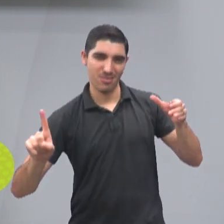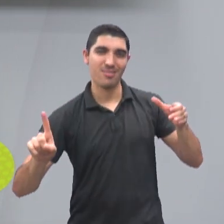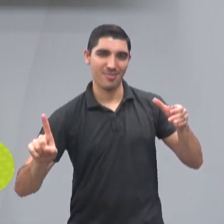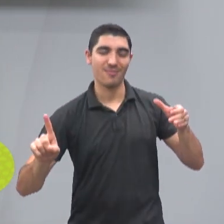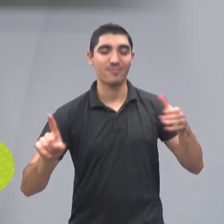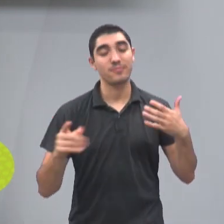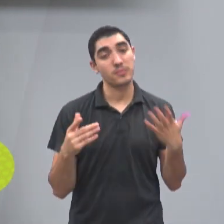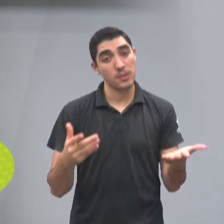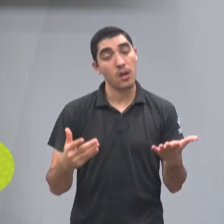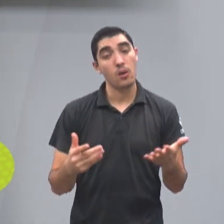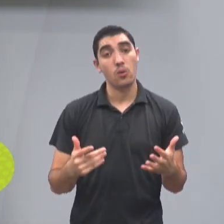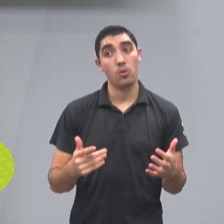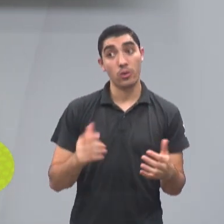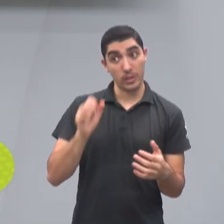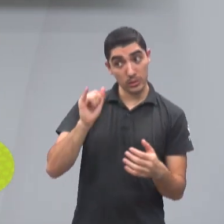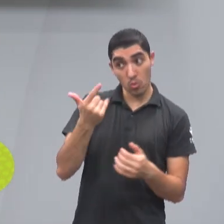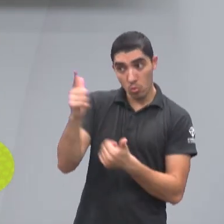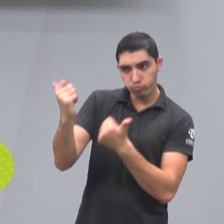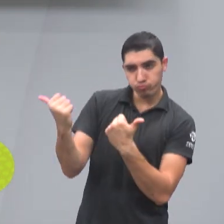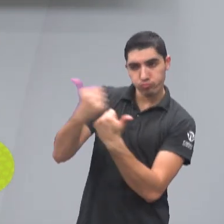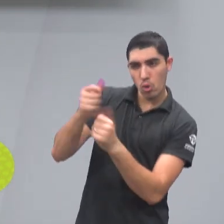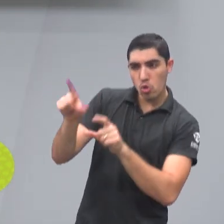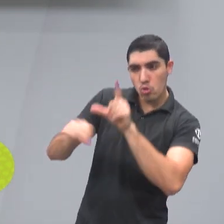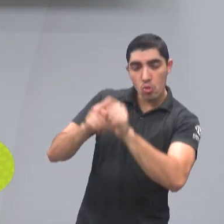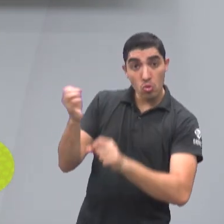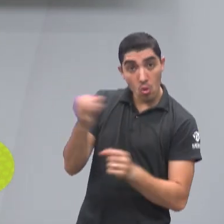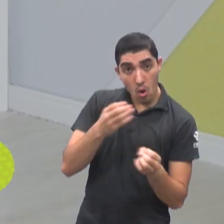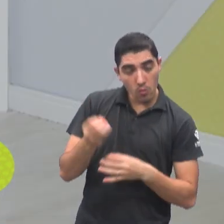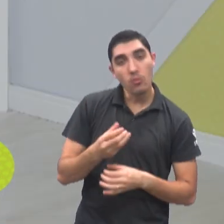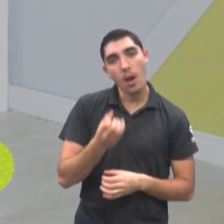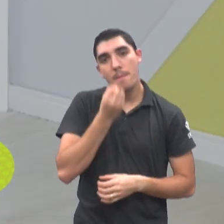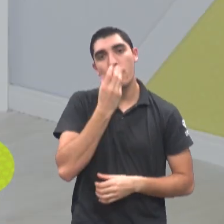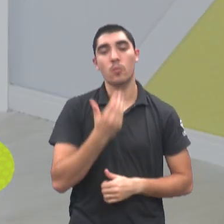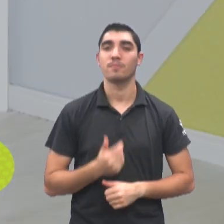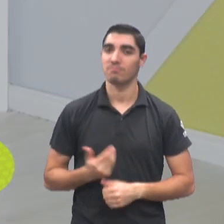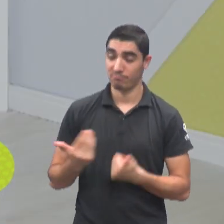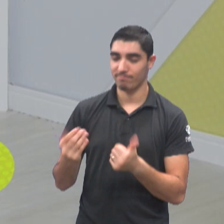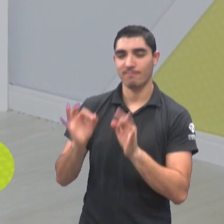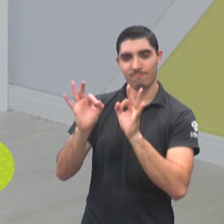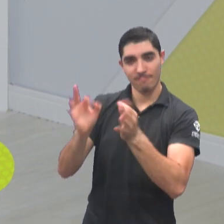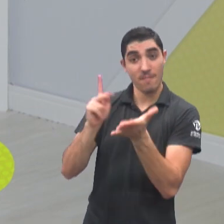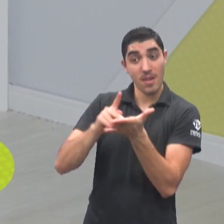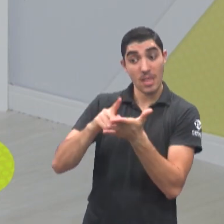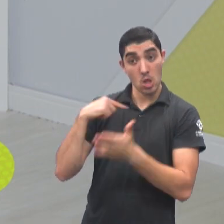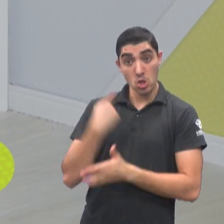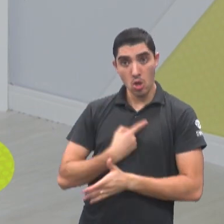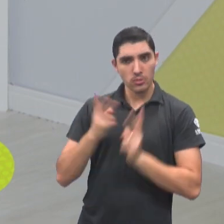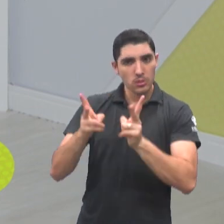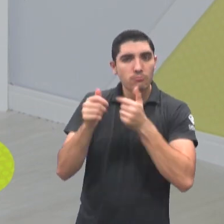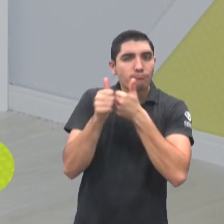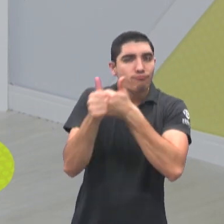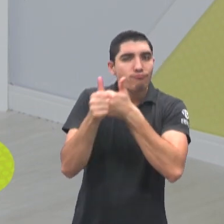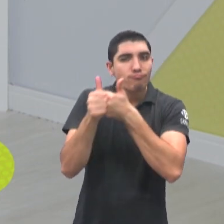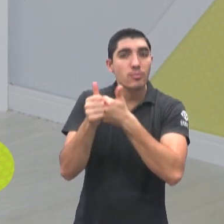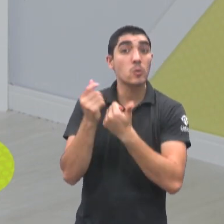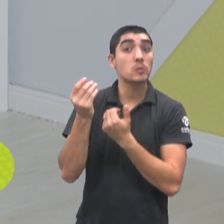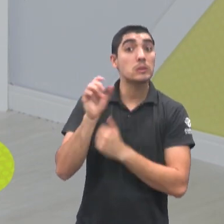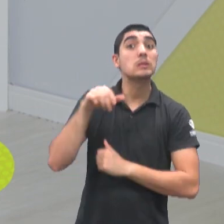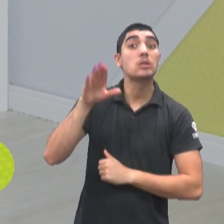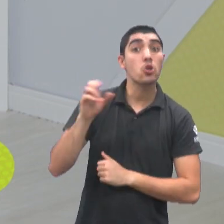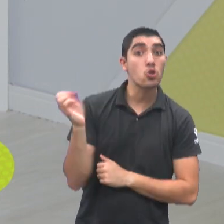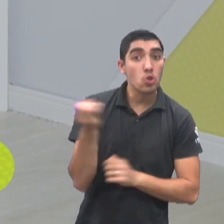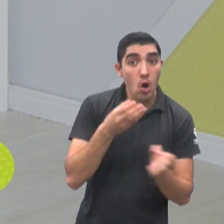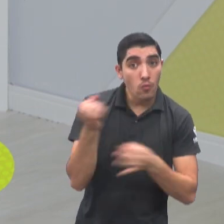Essa reformulação já visando o Paulista que começa no segundo semestre. Sem dúvida alguma, a gente está acompanhando de perto, tendo novidades,